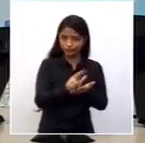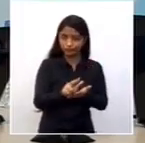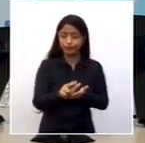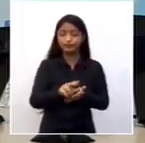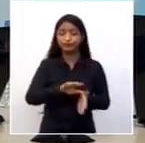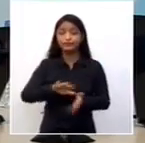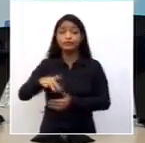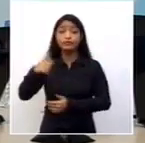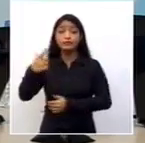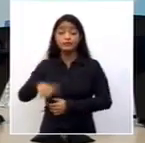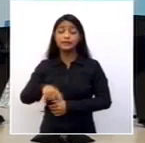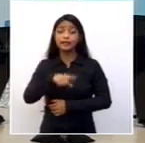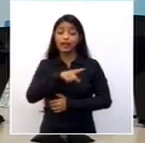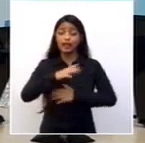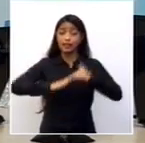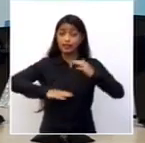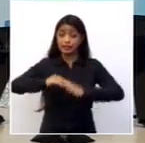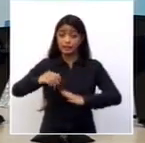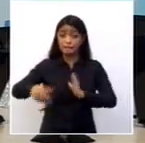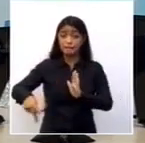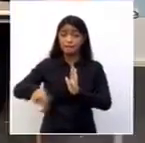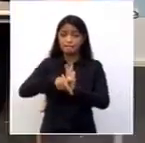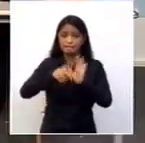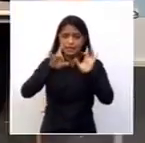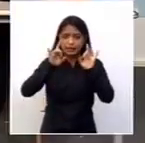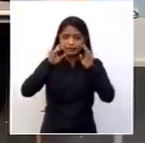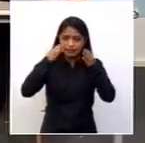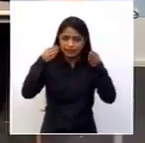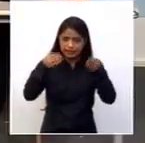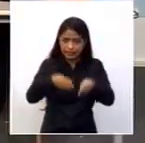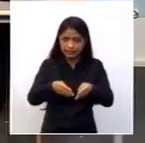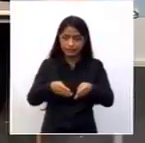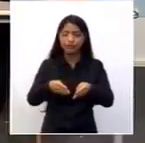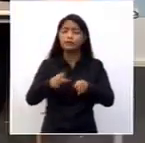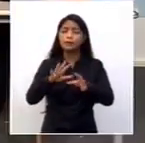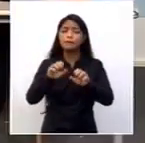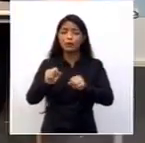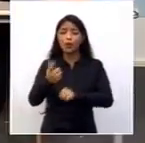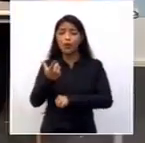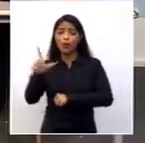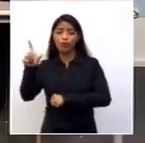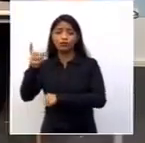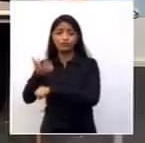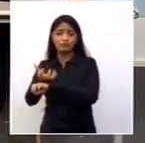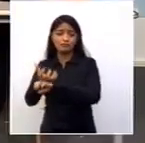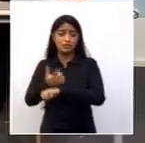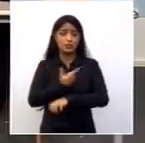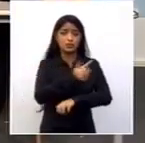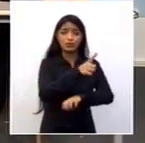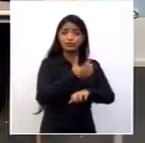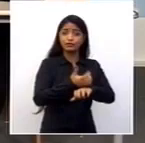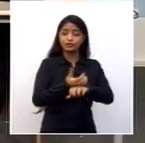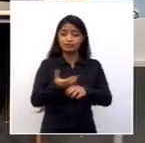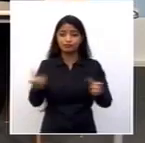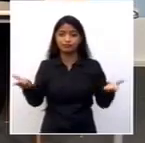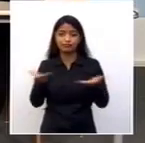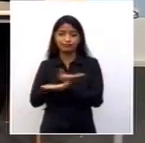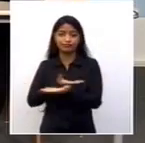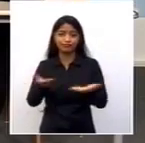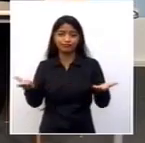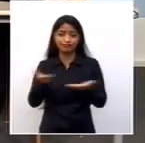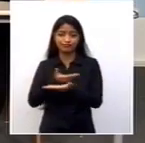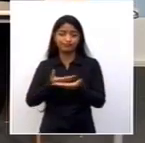componente específico, ele pode ser trabalhado de forma interdisciplinar, né? Eu posso comparar jingles ao longo